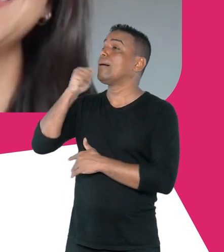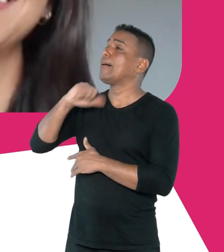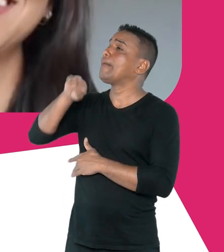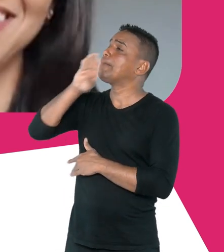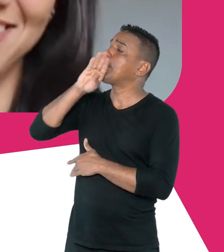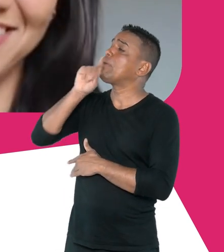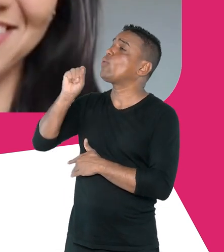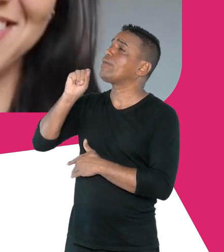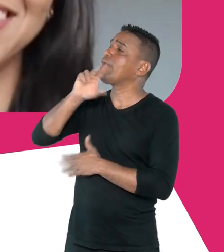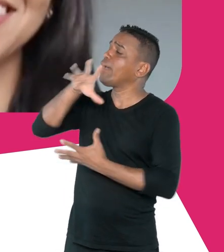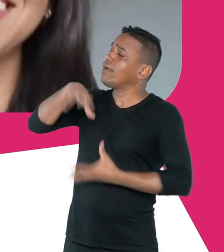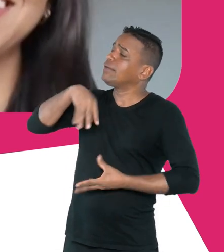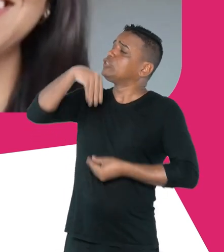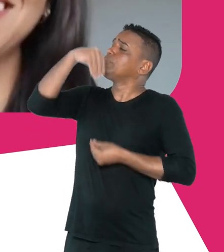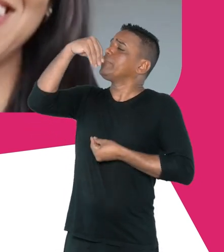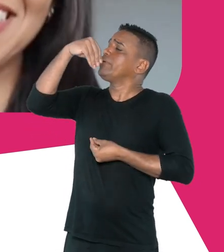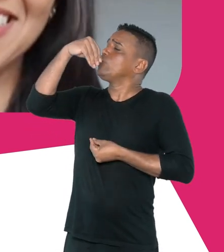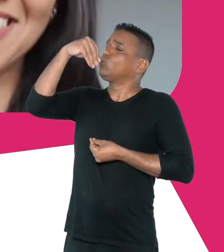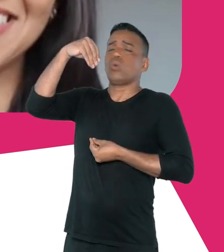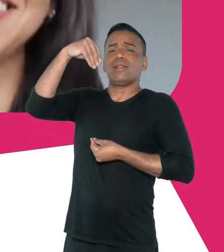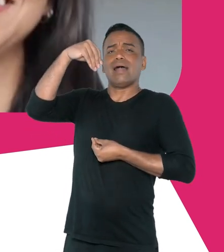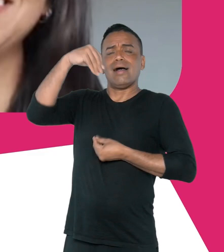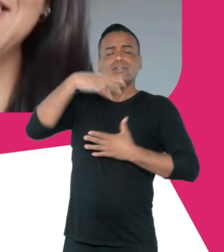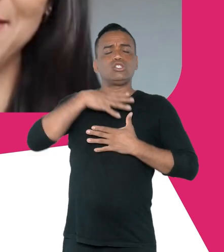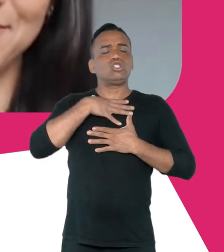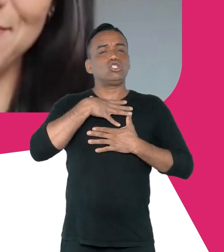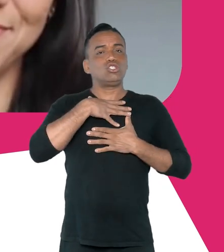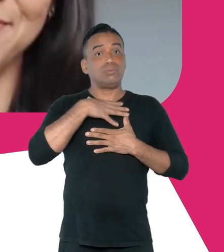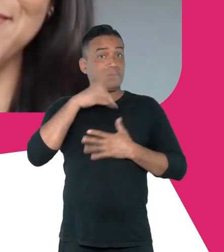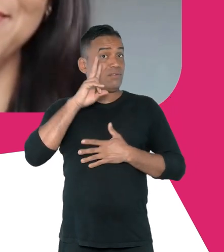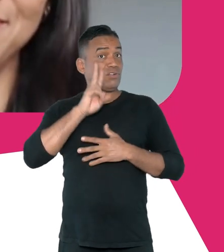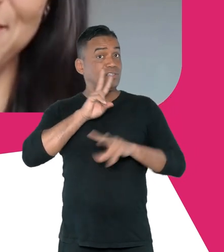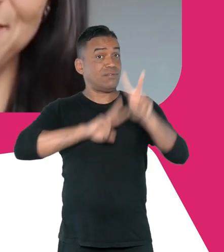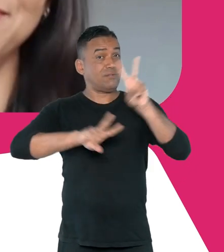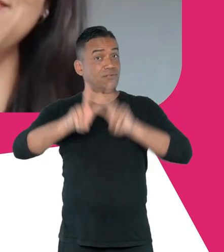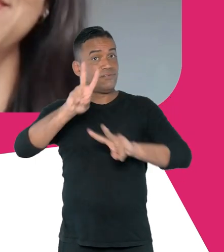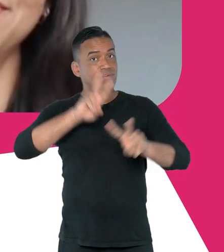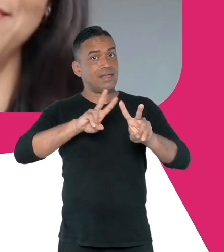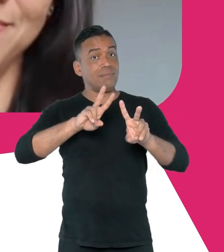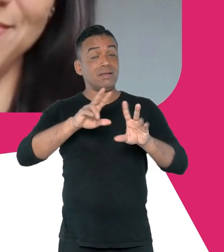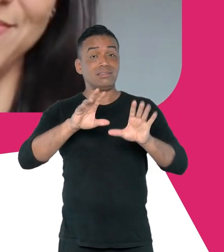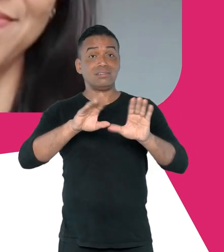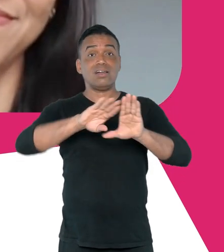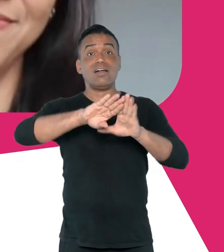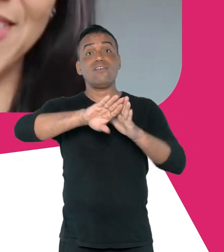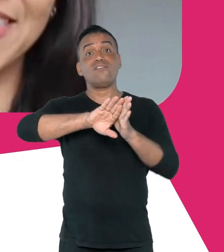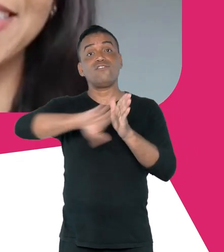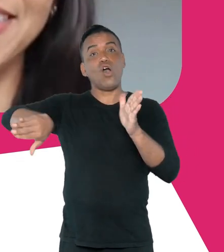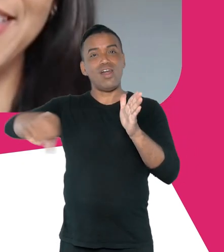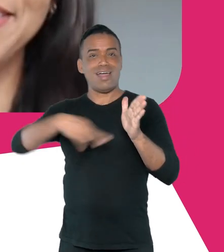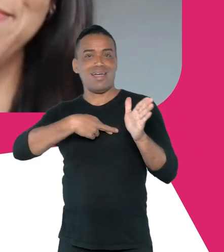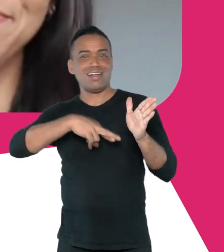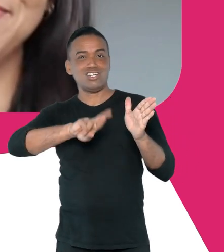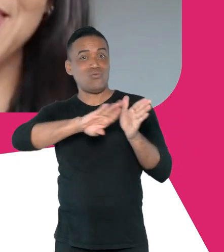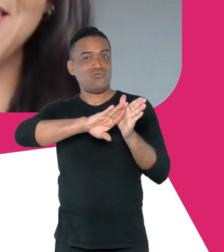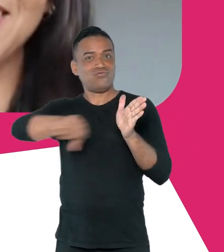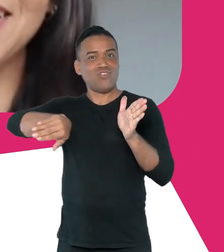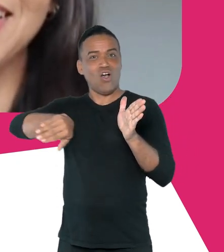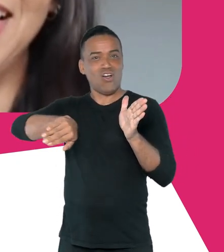é espiritualidade, né? Uma espiritualidade que você observa sem religião.